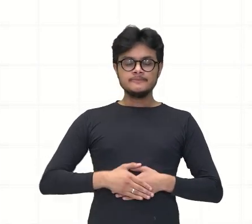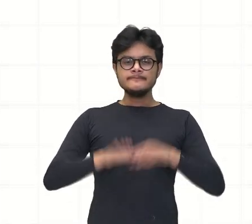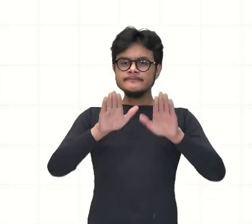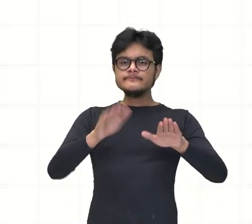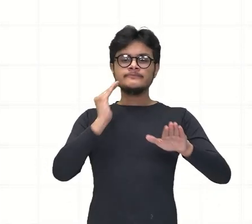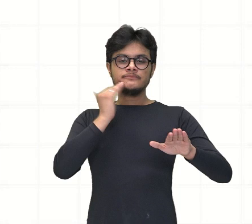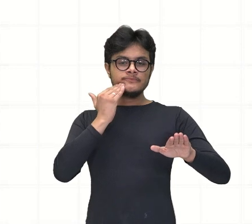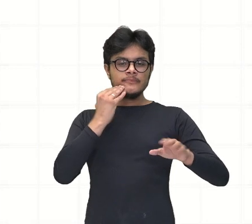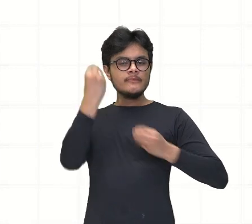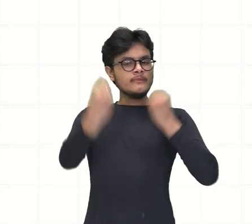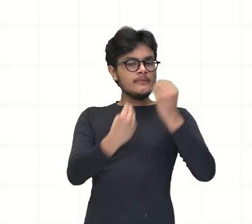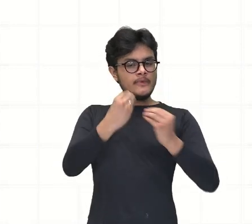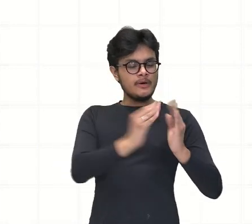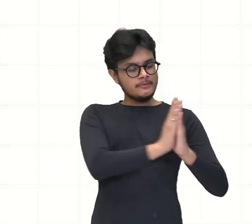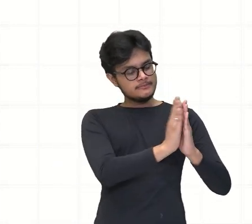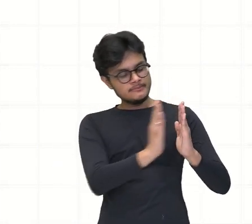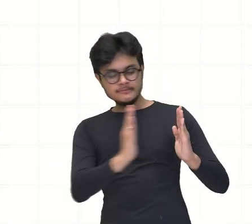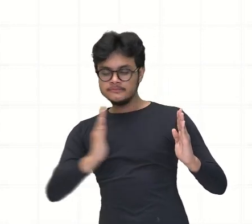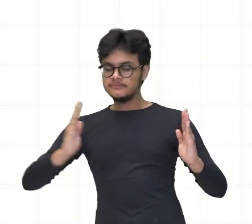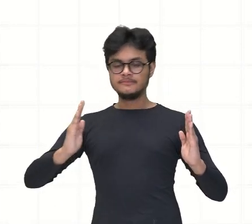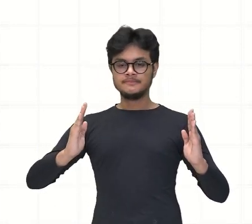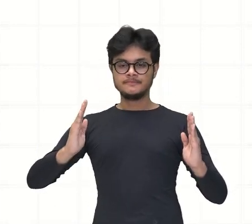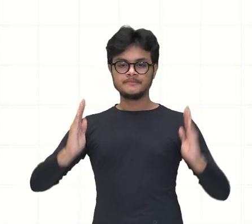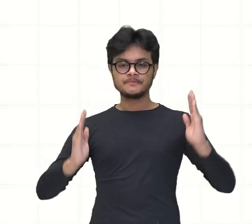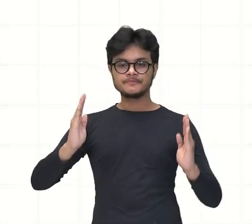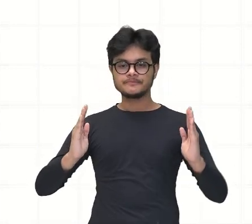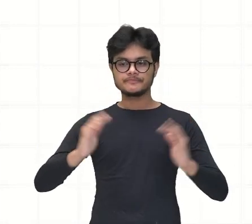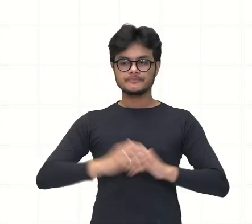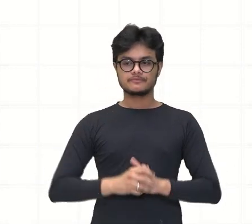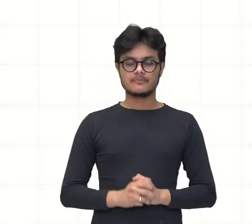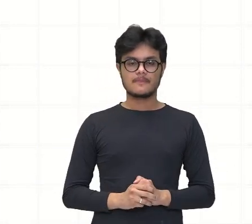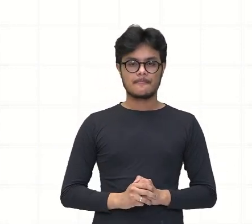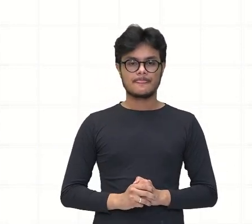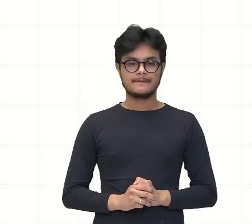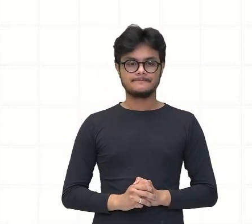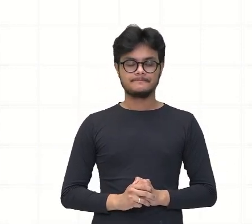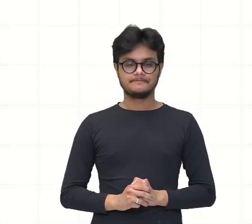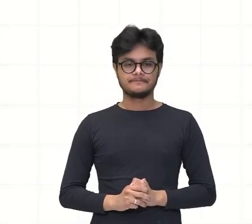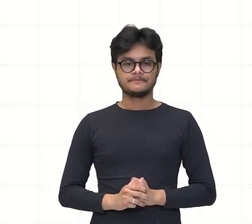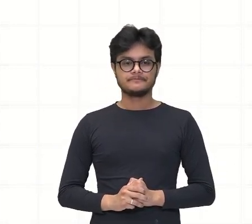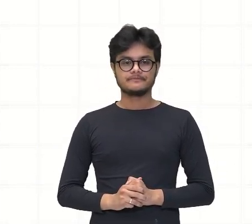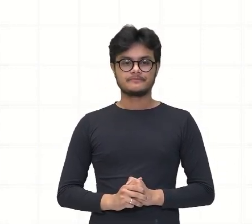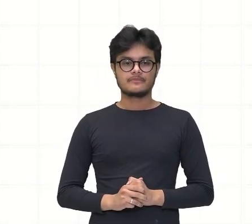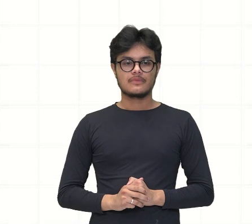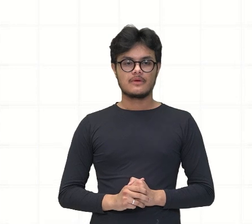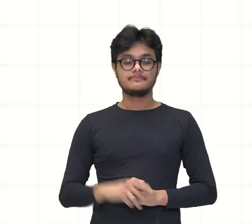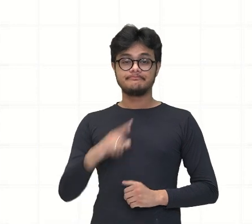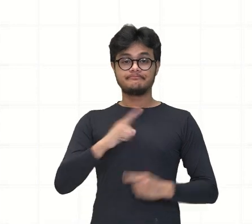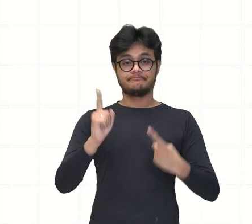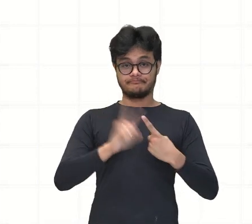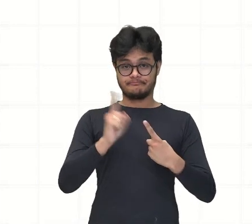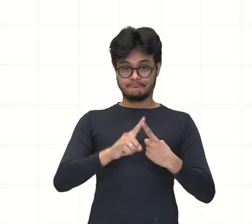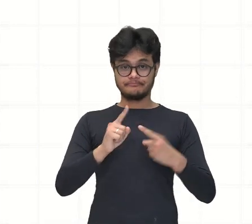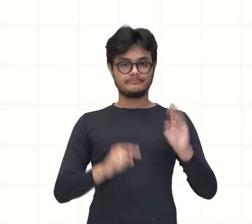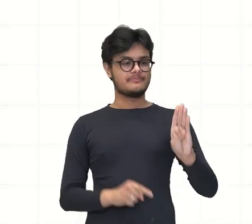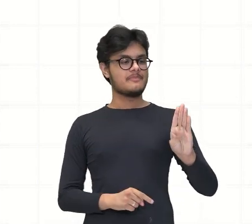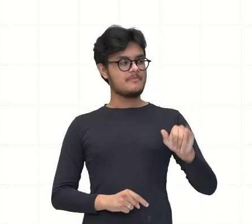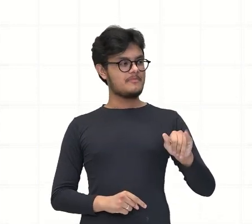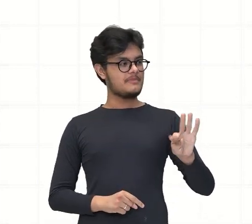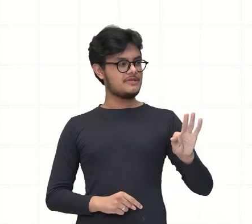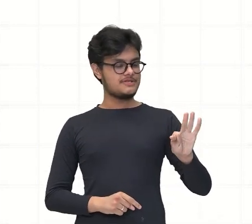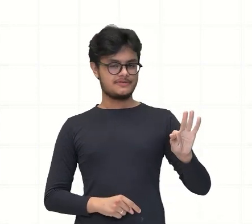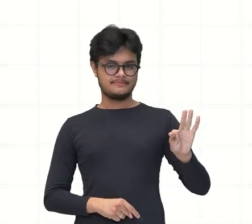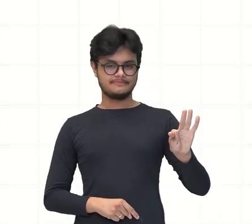essa evolução, tá bom? Então, ó, primeiro foi o bit, que